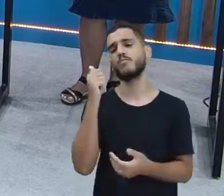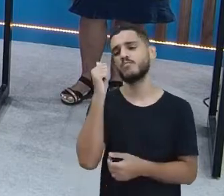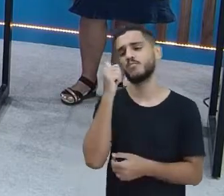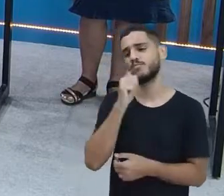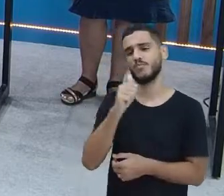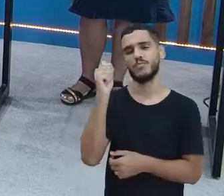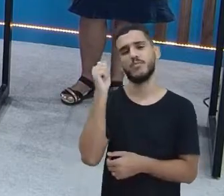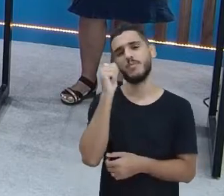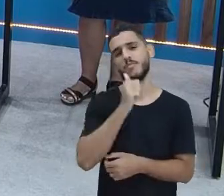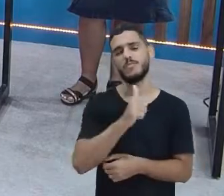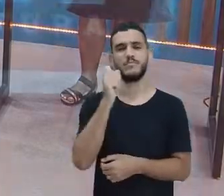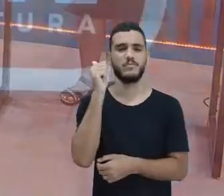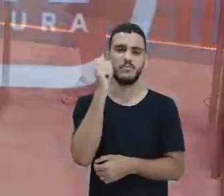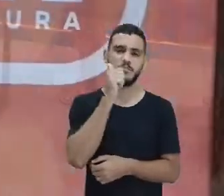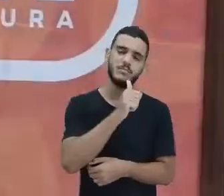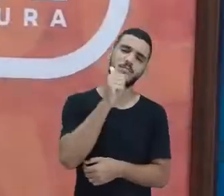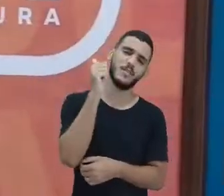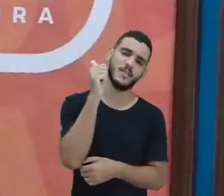Mariazinha, oh